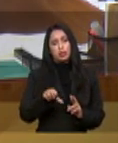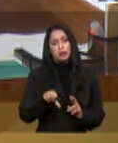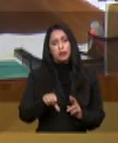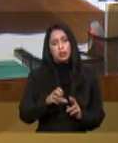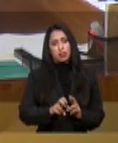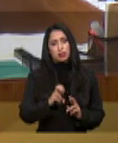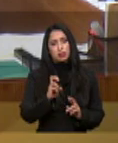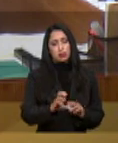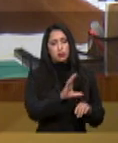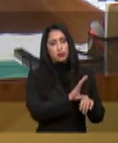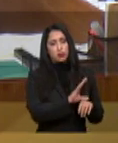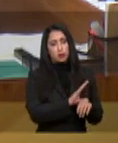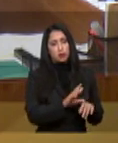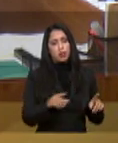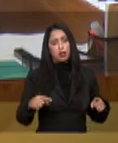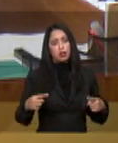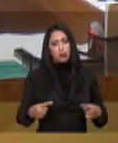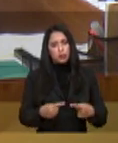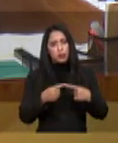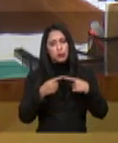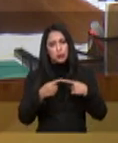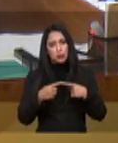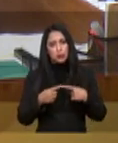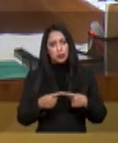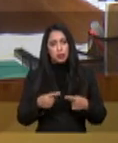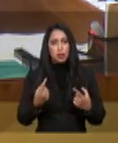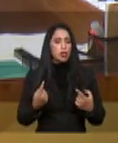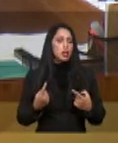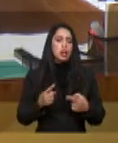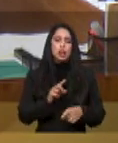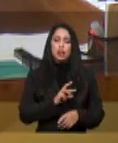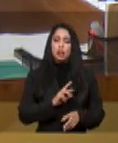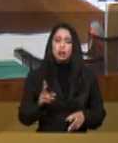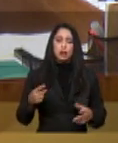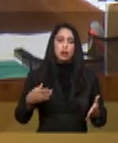bem como do princípio da proporcionalidade. Improcedência.